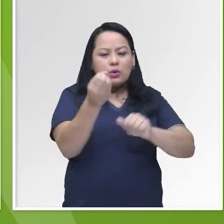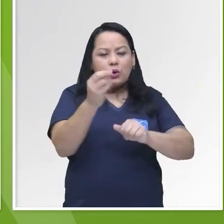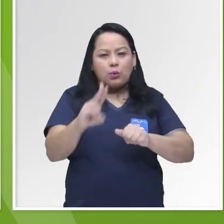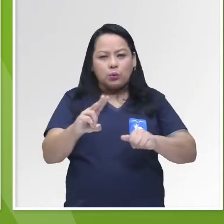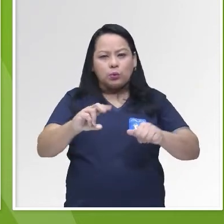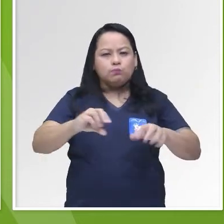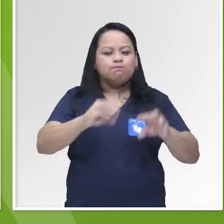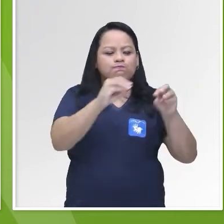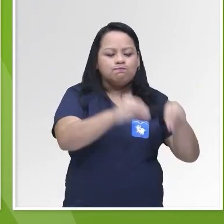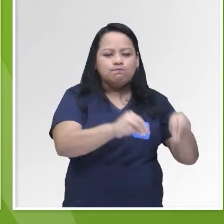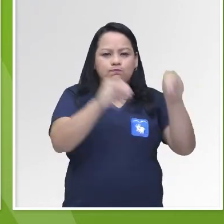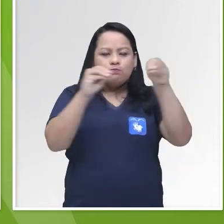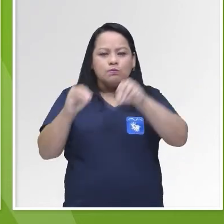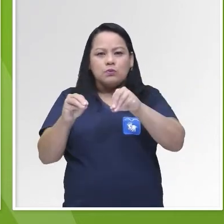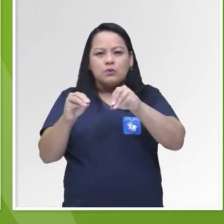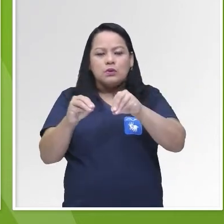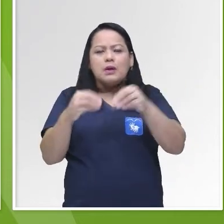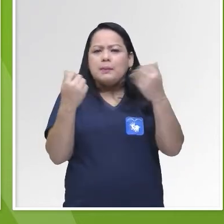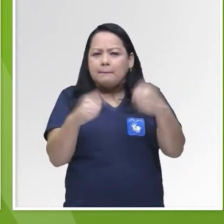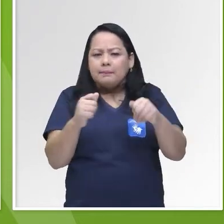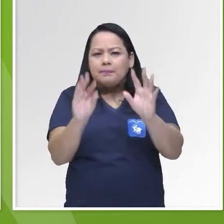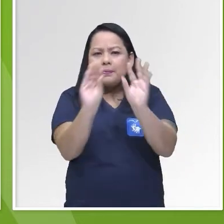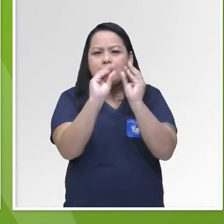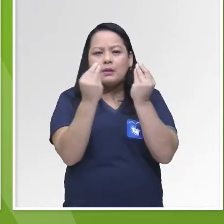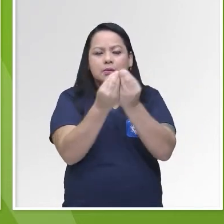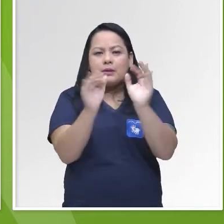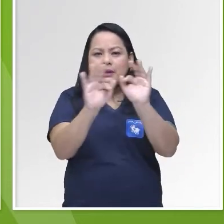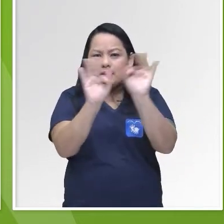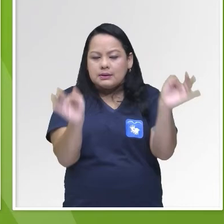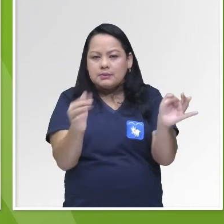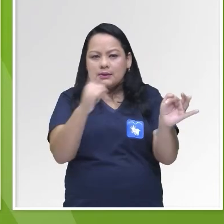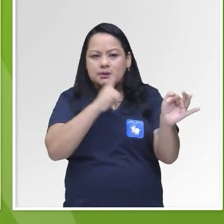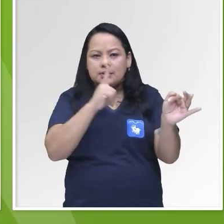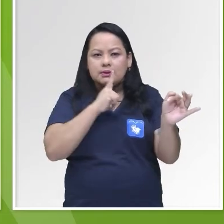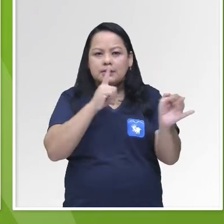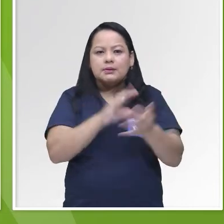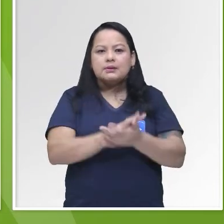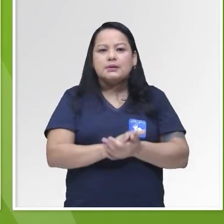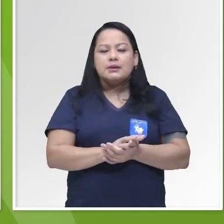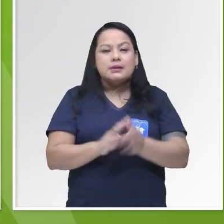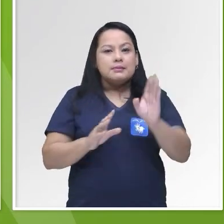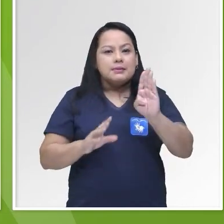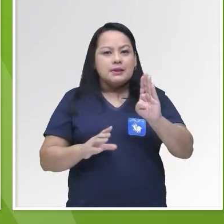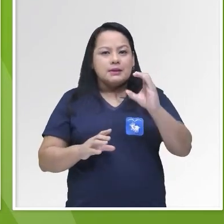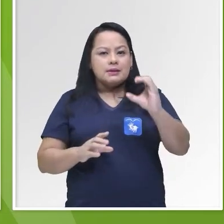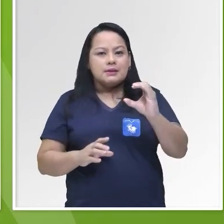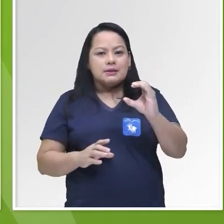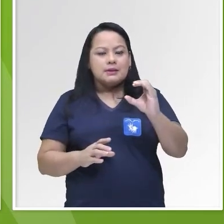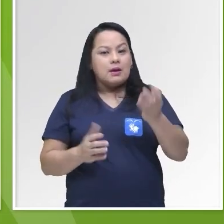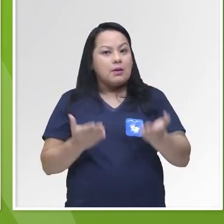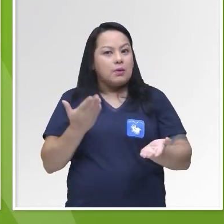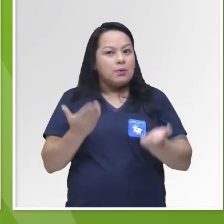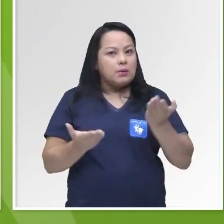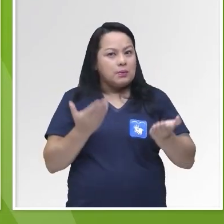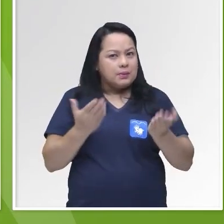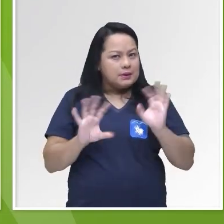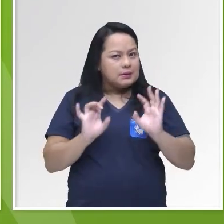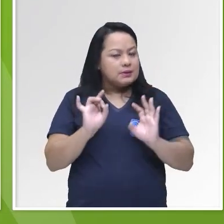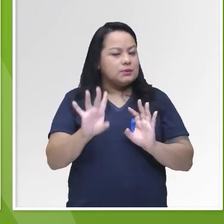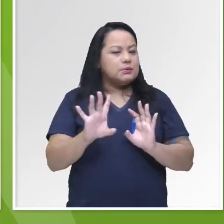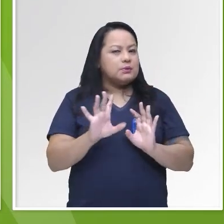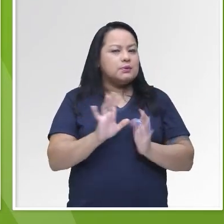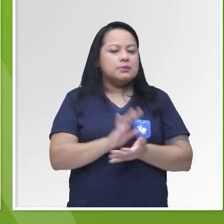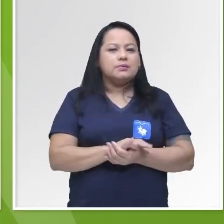eu tenho que ter uma substância simples. Esse BC aqui, que é uma analogia a isso, certo? Isso